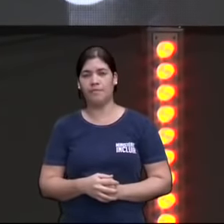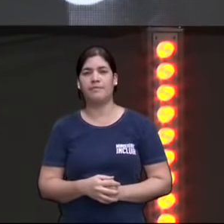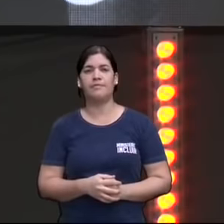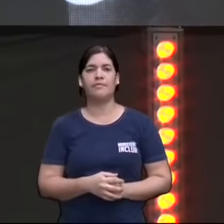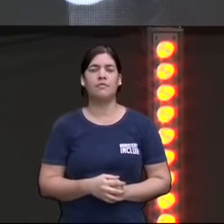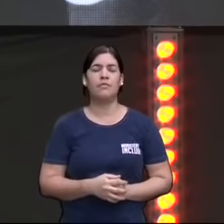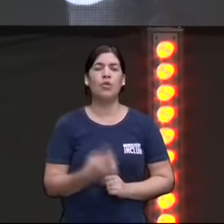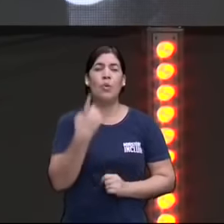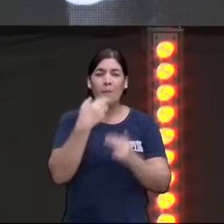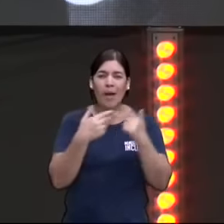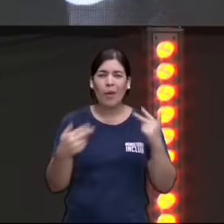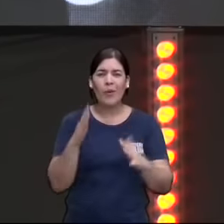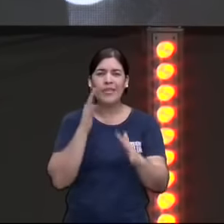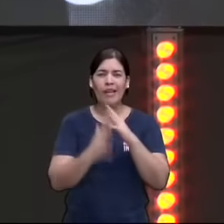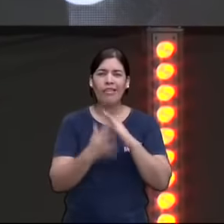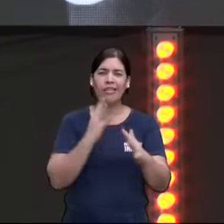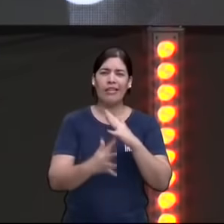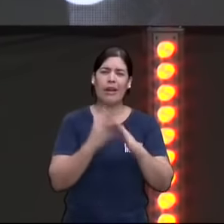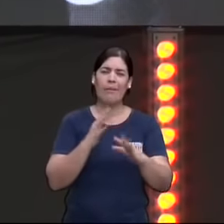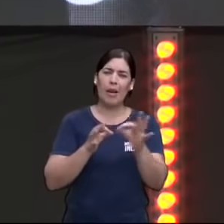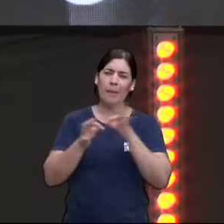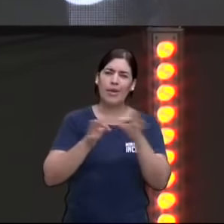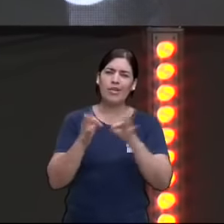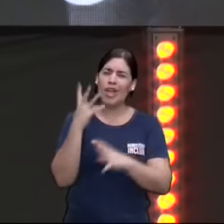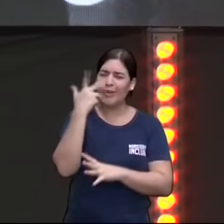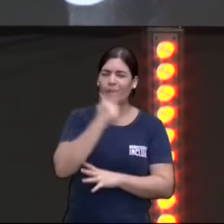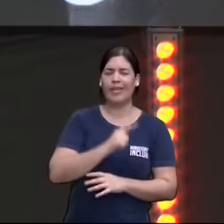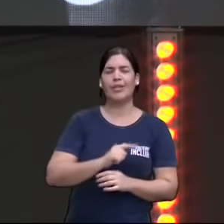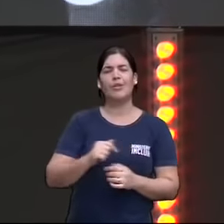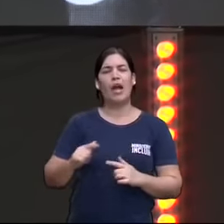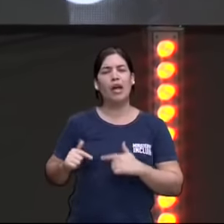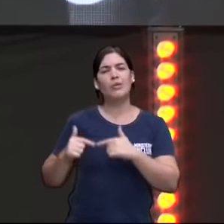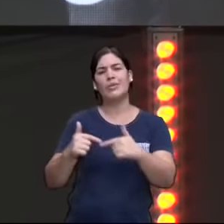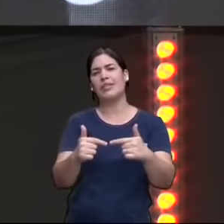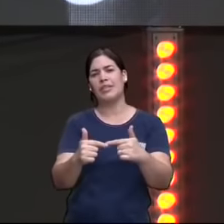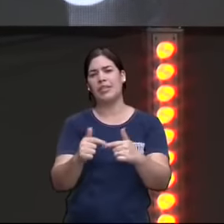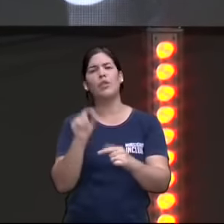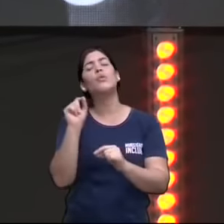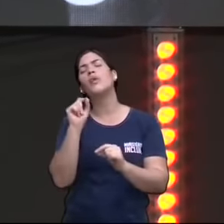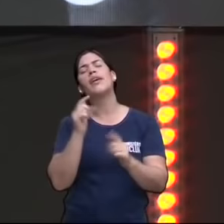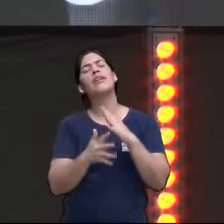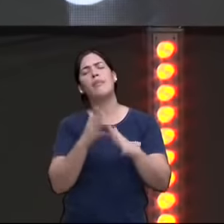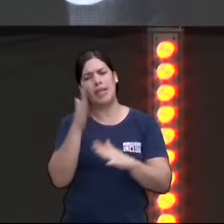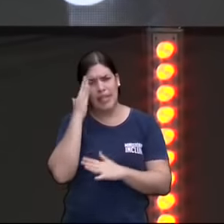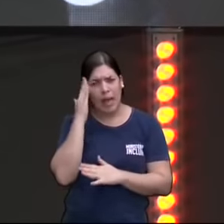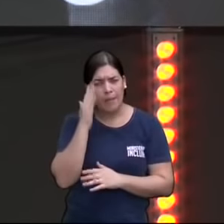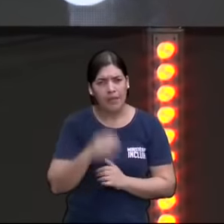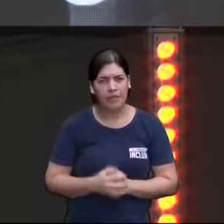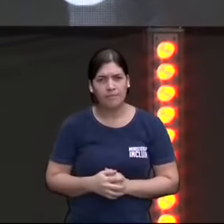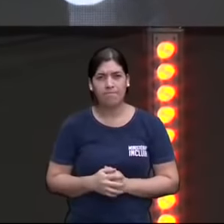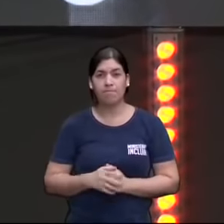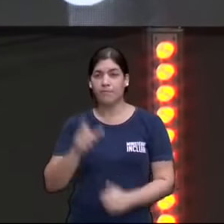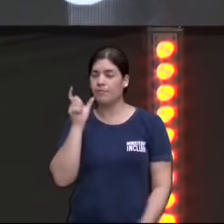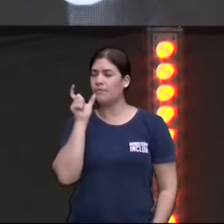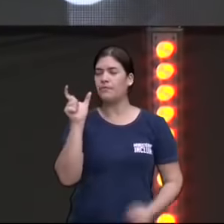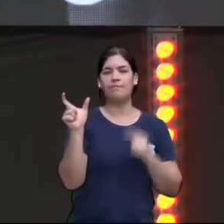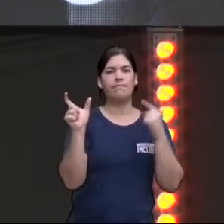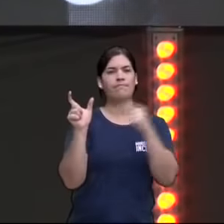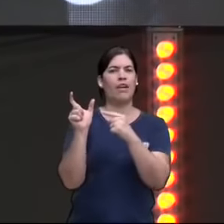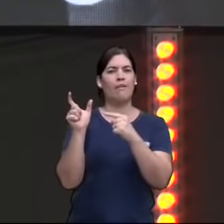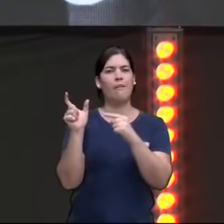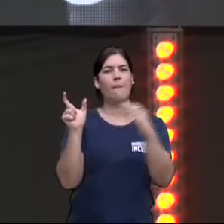Só tem uma coisa que atrapalha esse projeto bonito acontecer. Sabe o que é? É uma palavrinha chamada